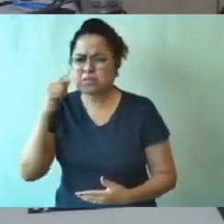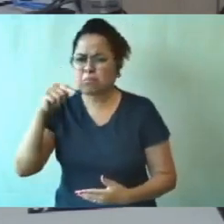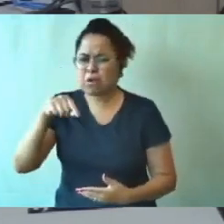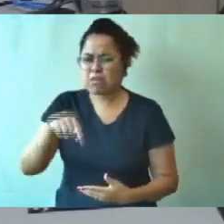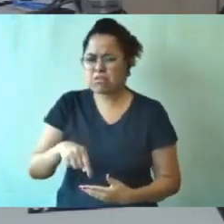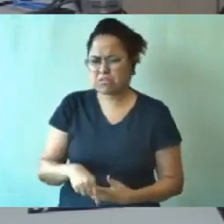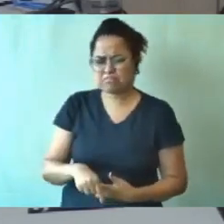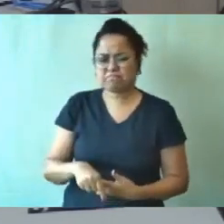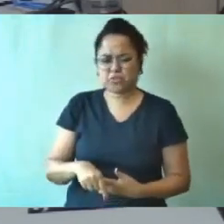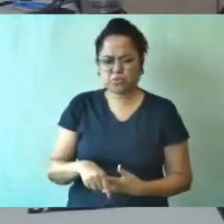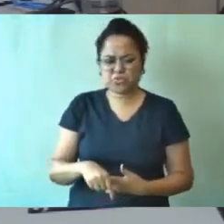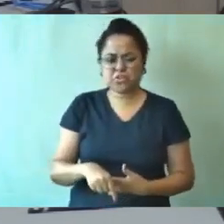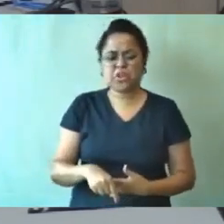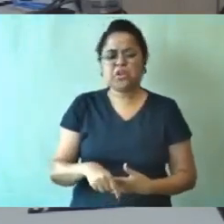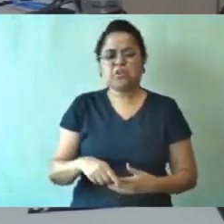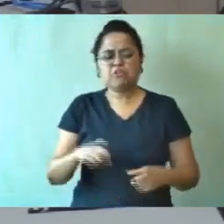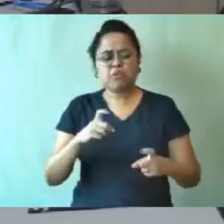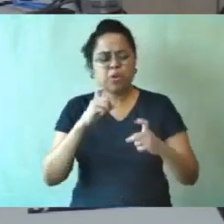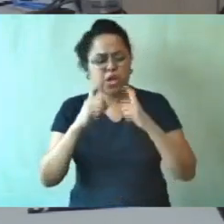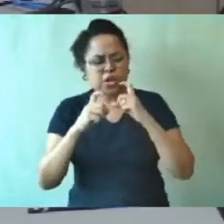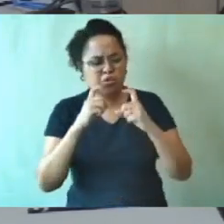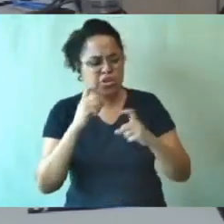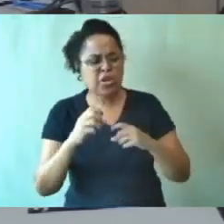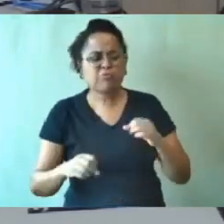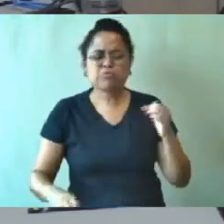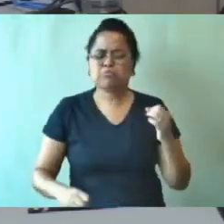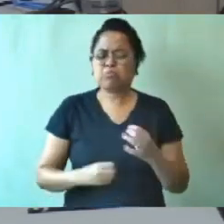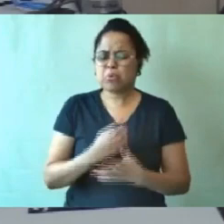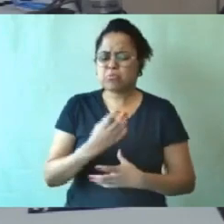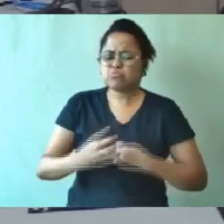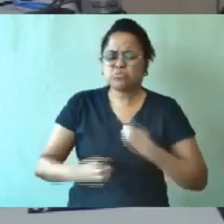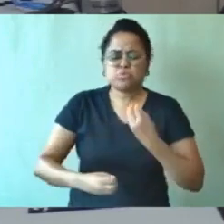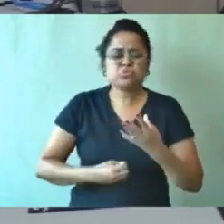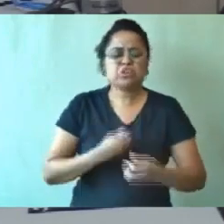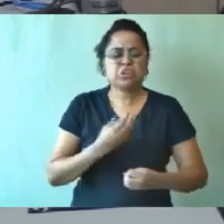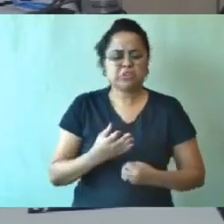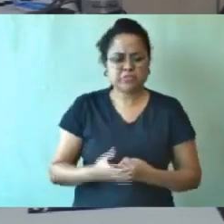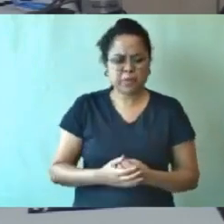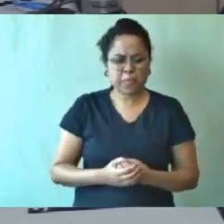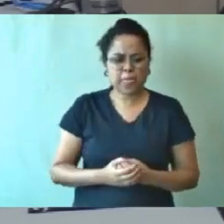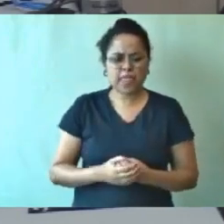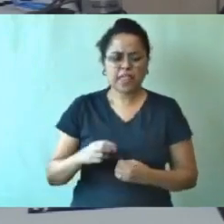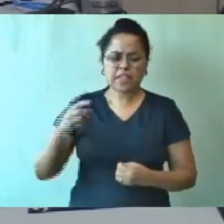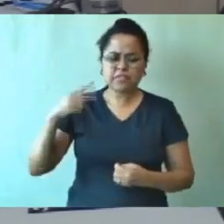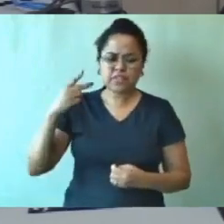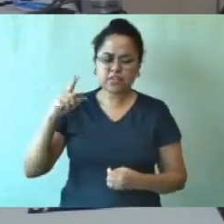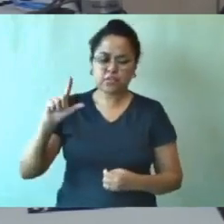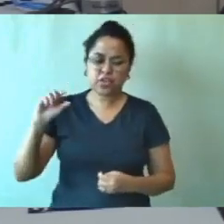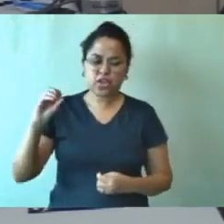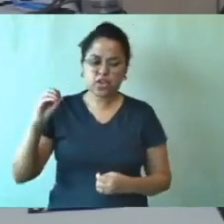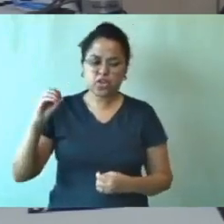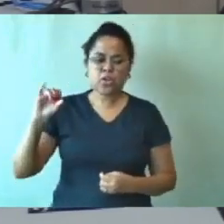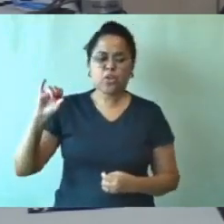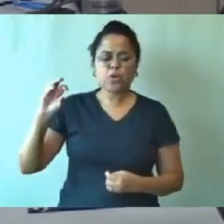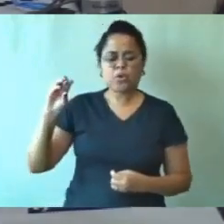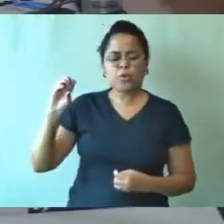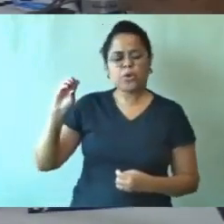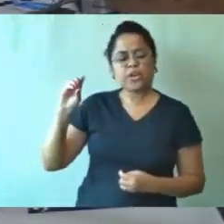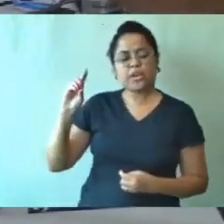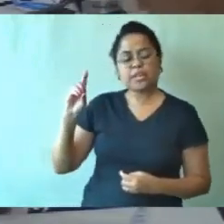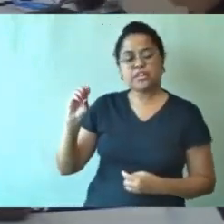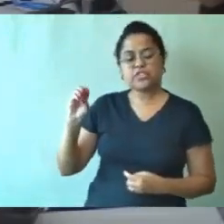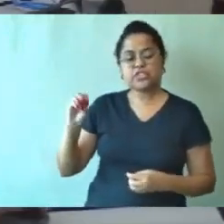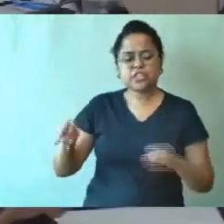positiva. Nosso papel a gente vai fazer, a relatora vereadora Aloide Gonçalves está reunindo todos os documentos e a gente aguarda, então,